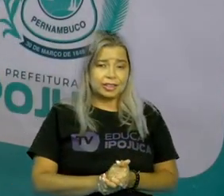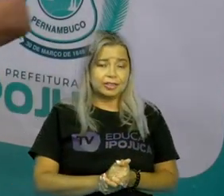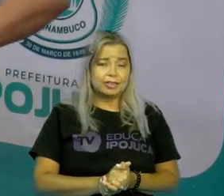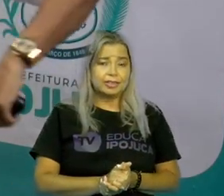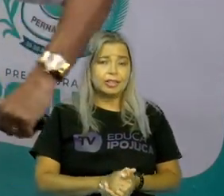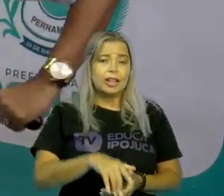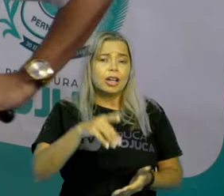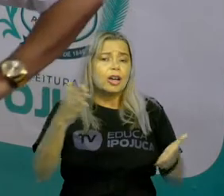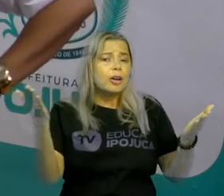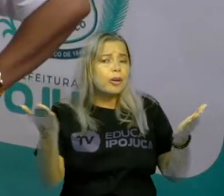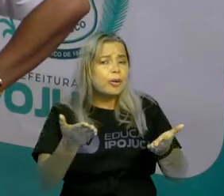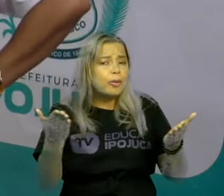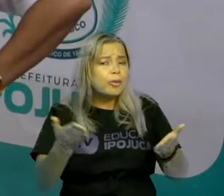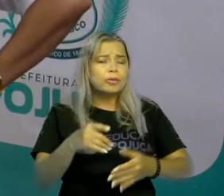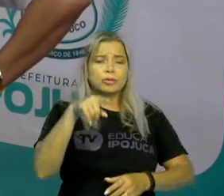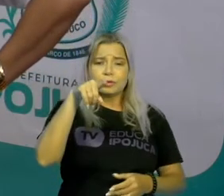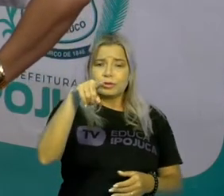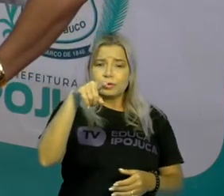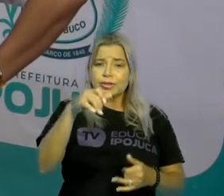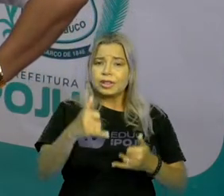Hoje, você costuma brincar?